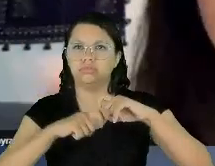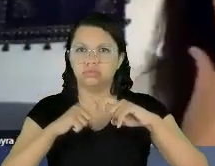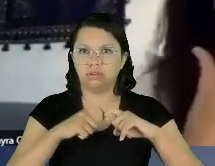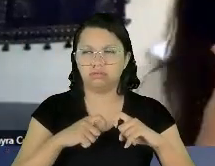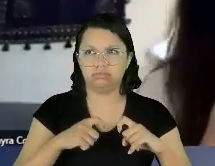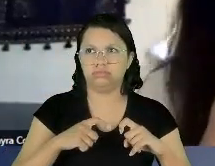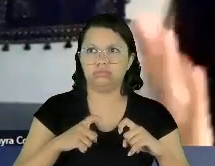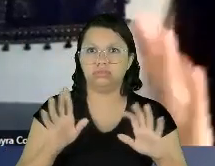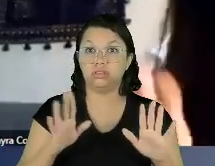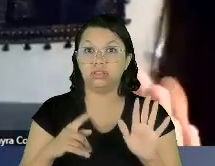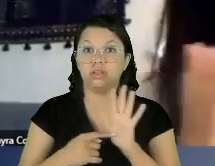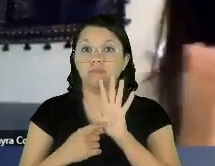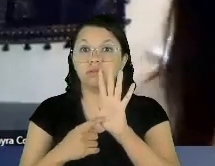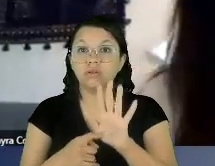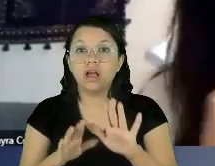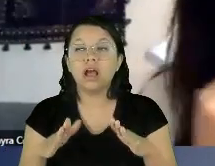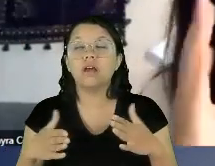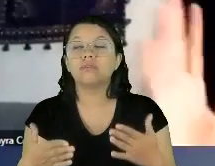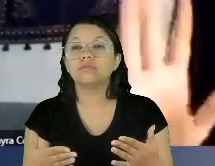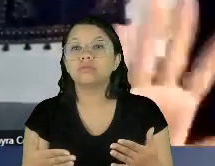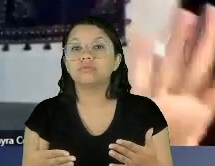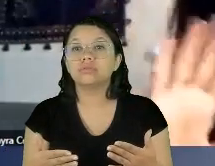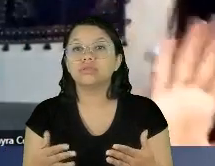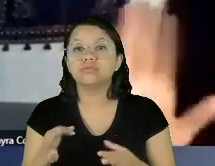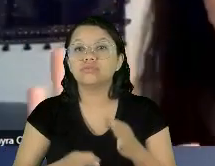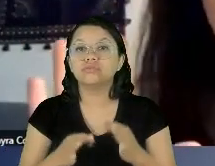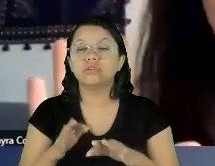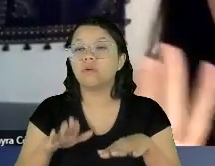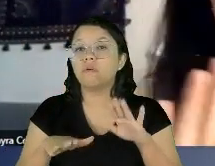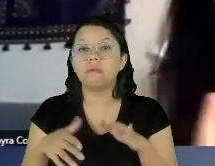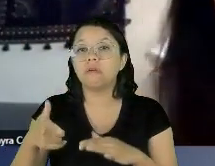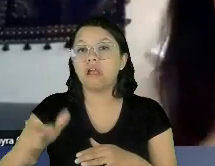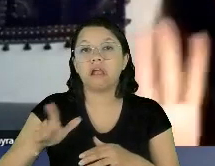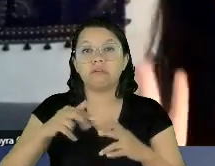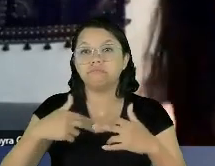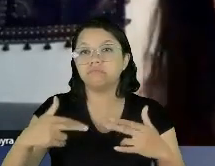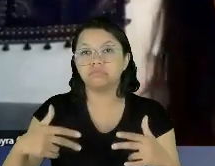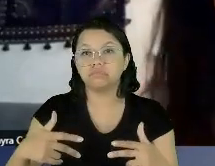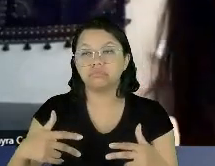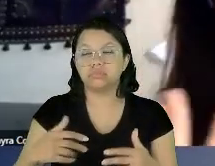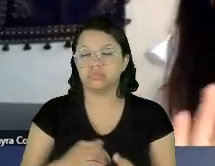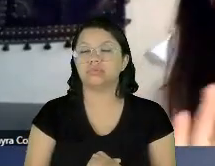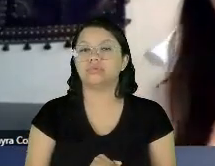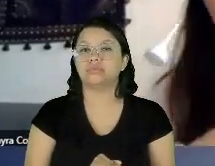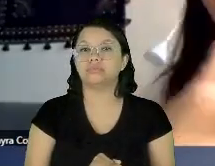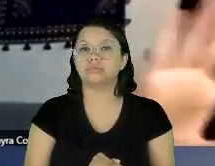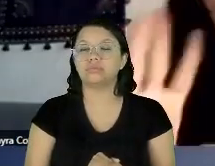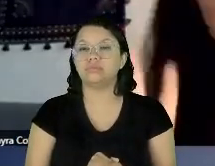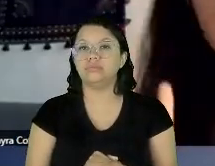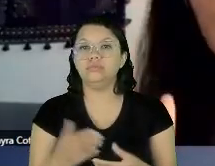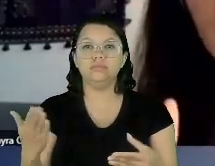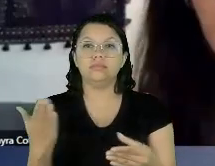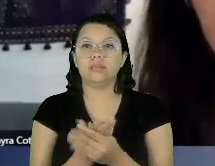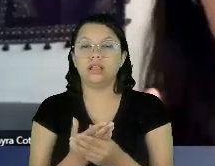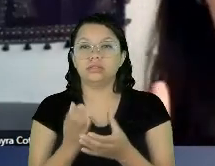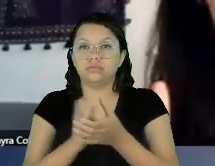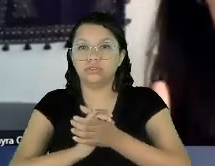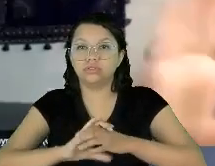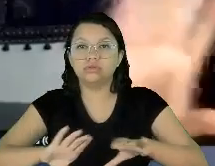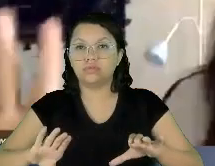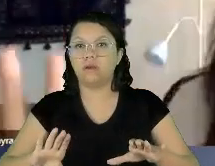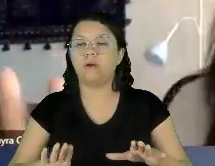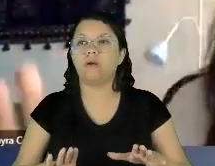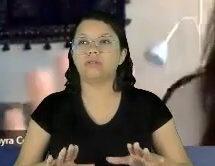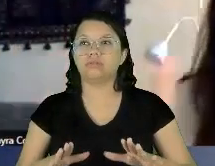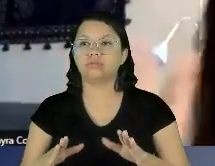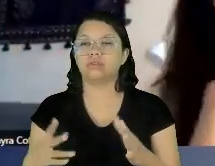delito sexual. Ela vai aparecer quando ele está julgando qualquer coisa. Ela aparece quando ele está julgando uma